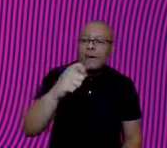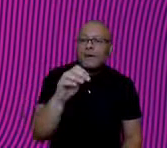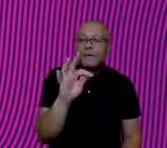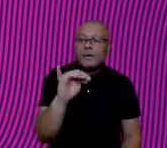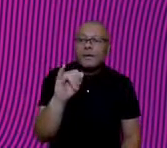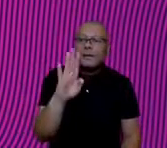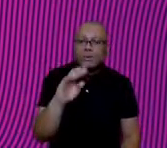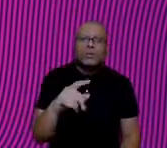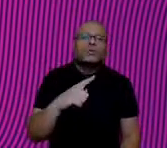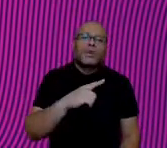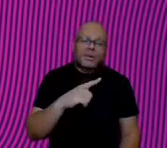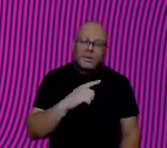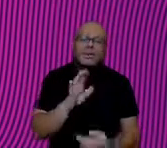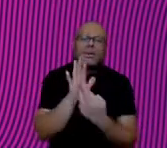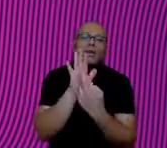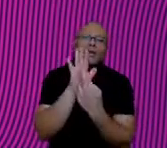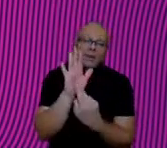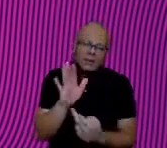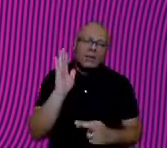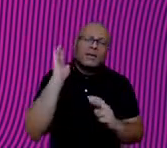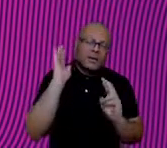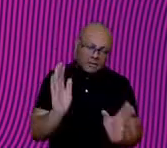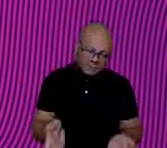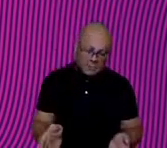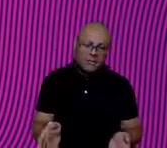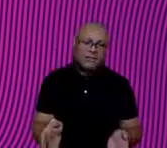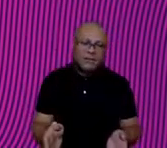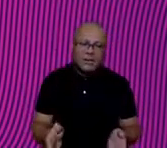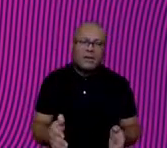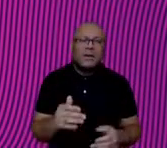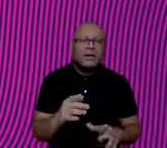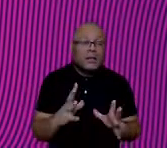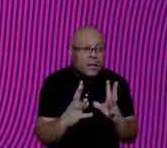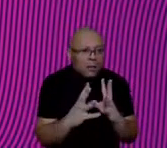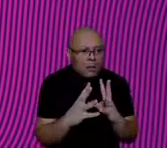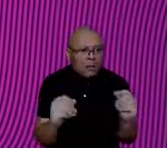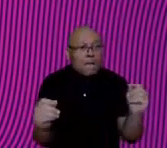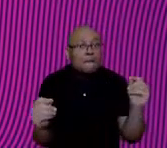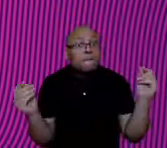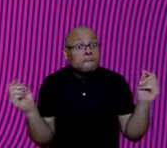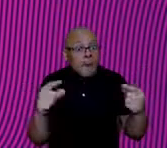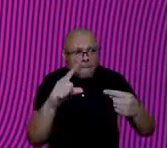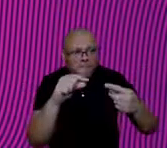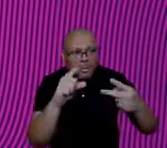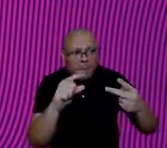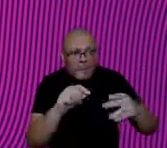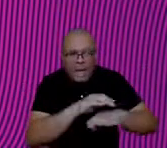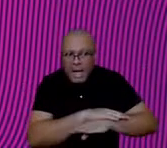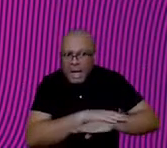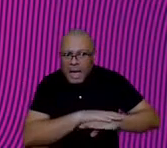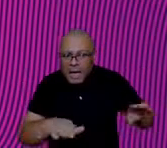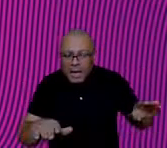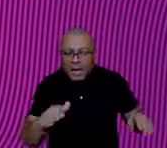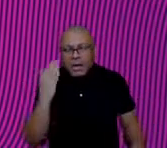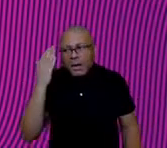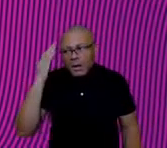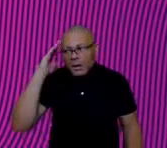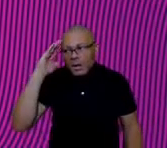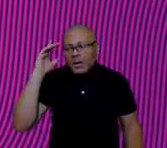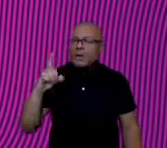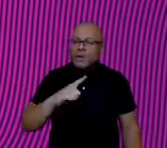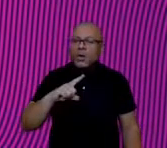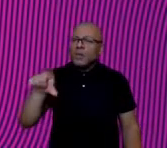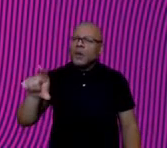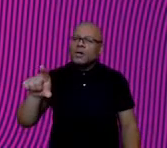e, eventualmente, depois de esgotadas todas as opções, você entender que existe um caminho. E eu não tenho dúvida que